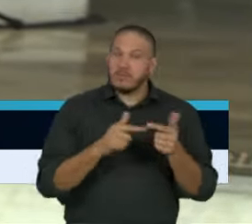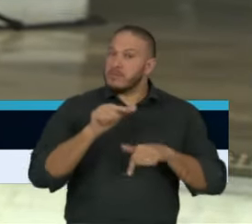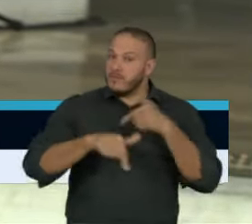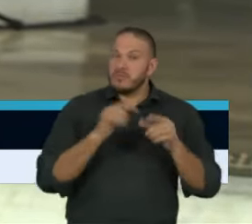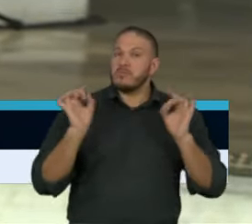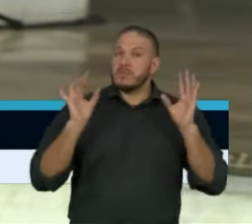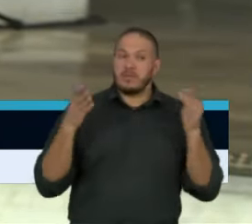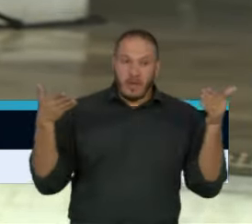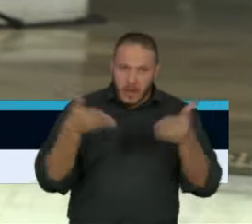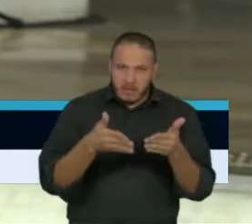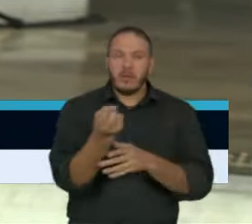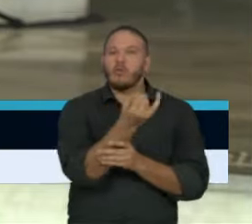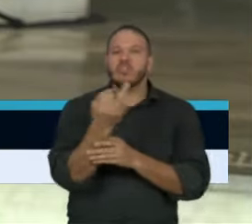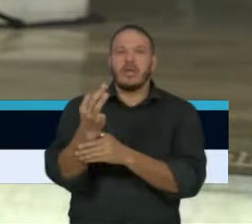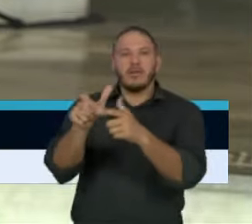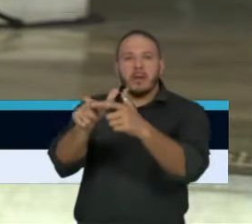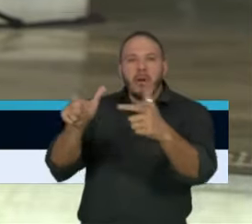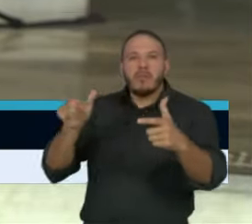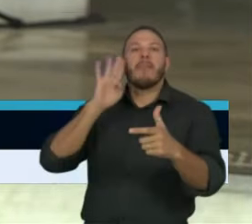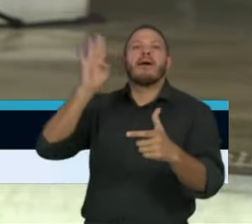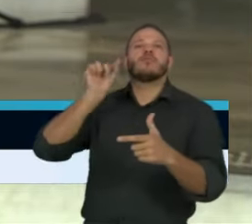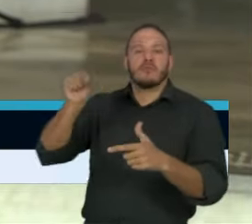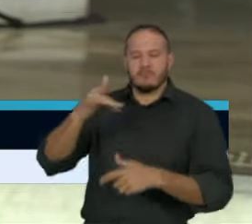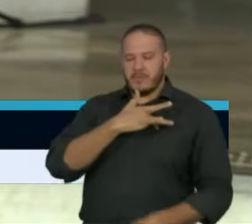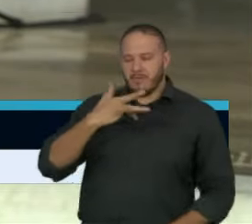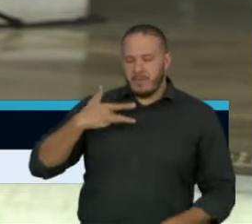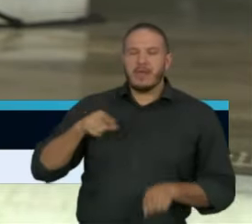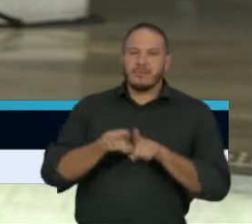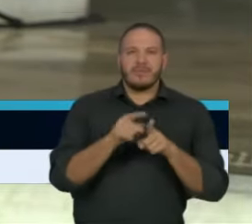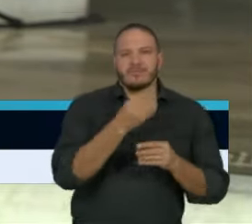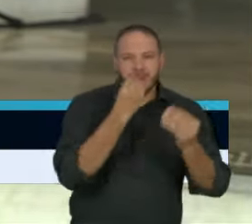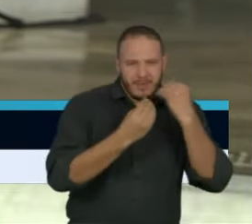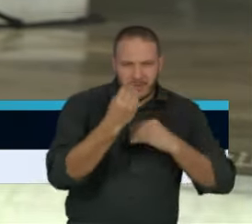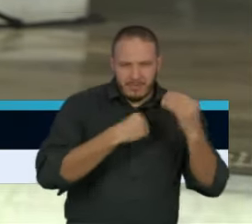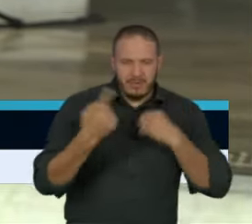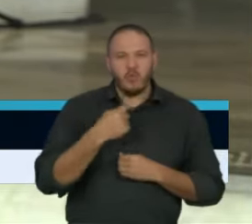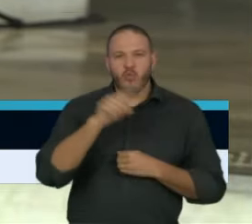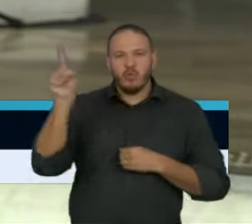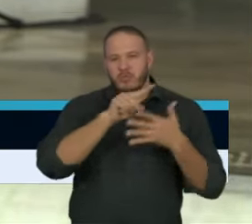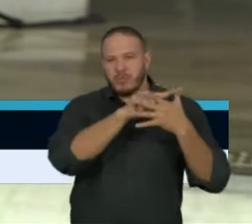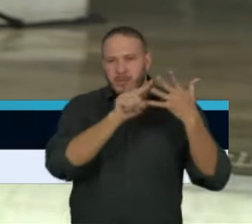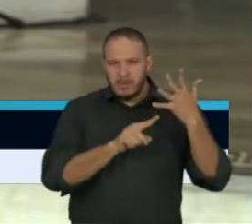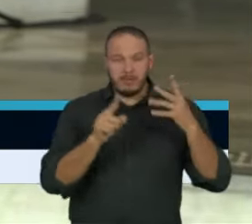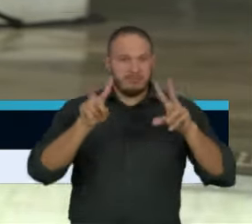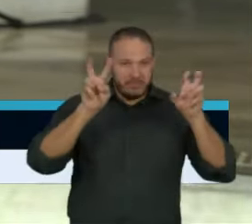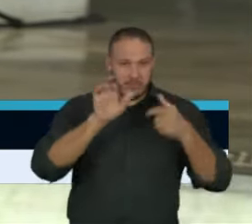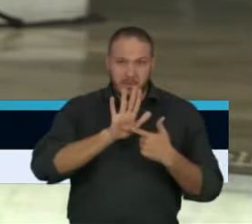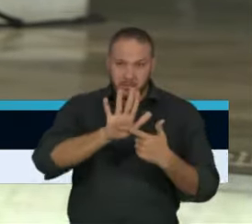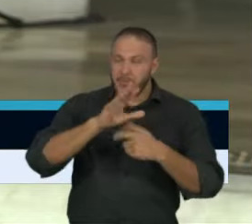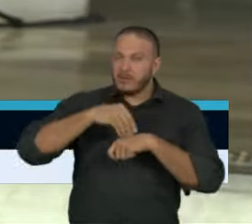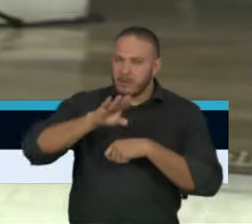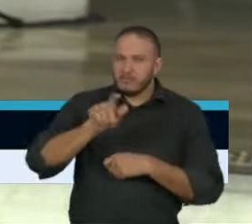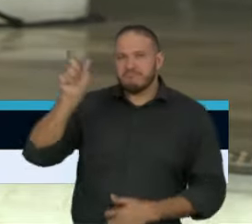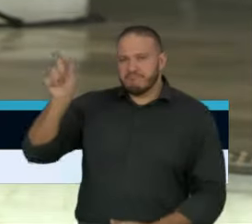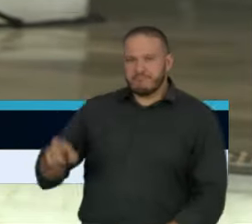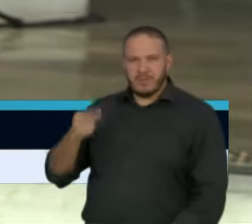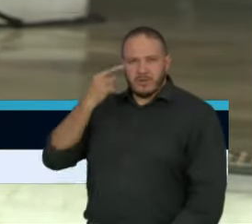alta demanda, em especial saúde e alimentos. Um último ponto que eu gostaria de destacar: o governador já